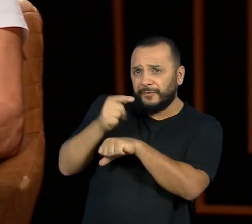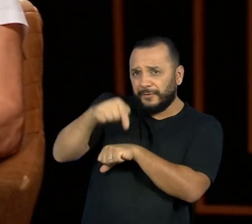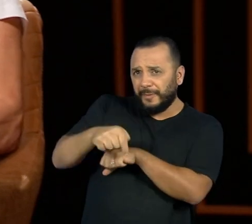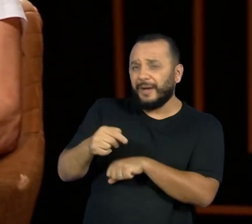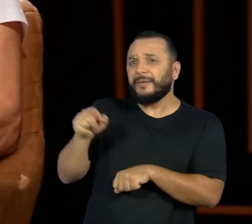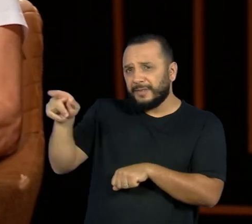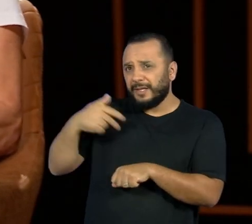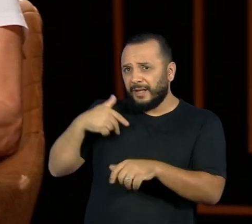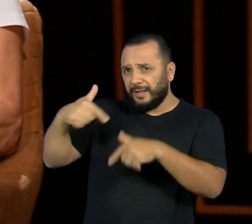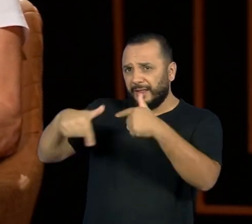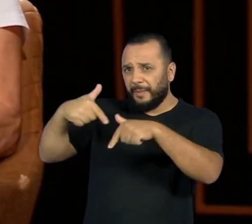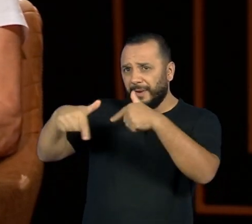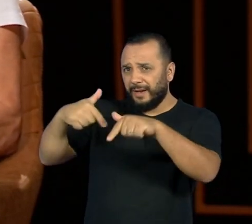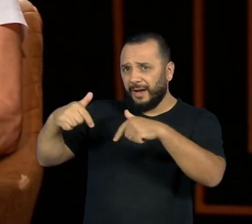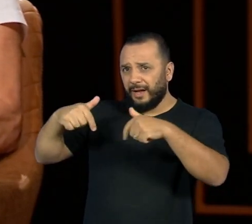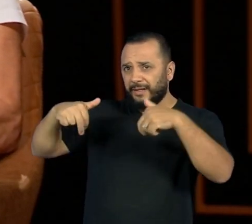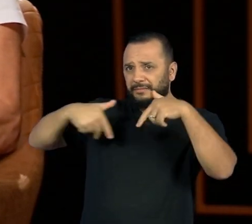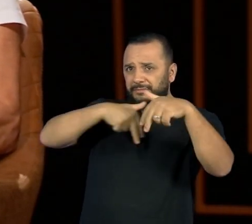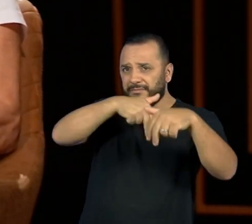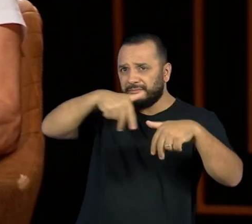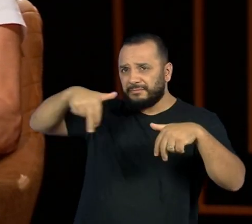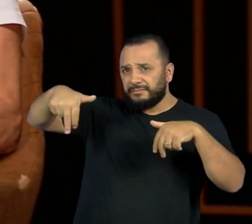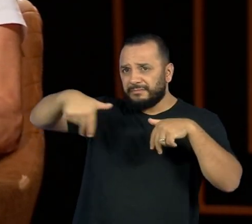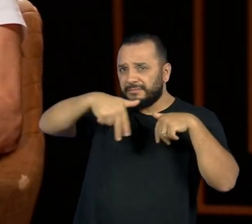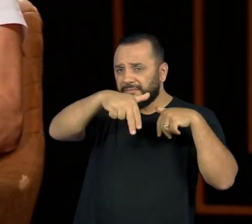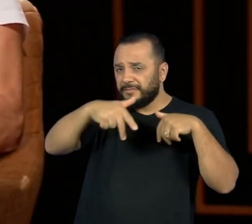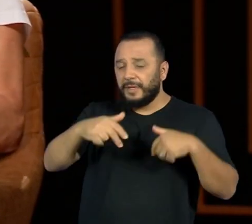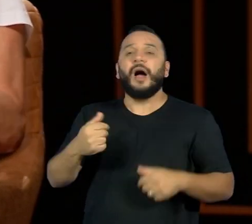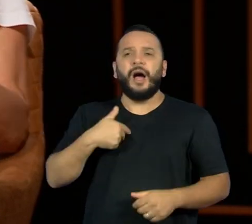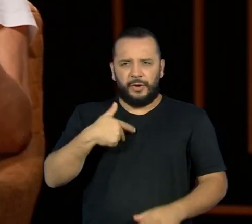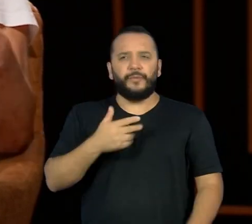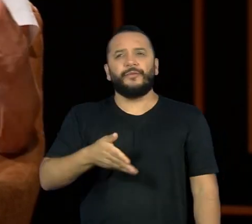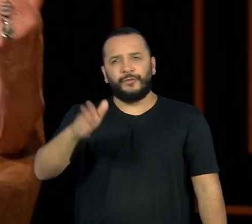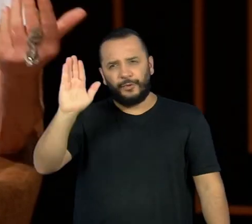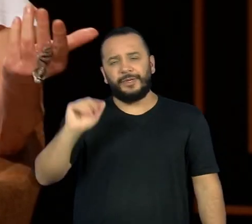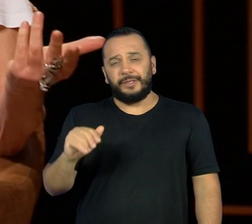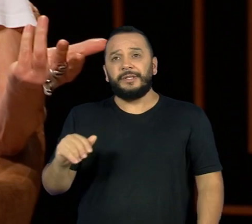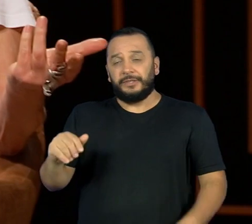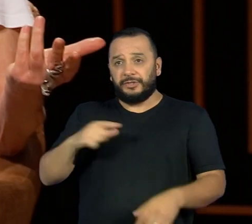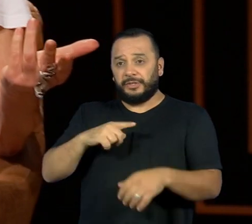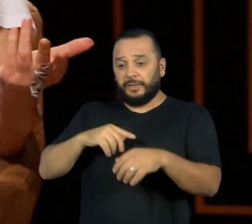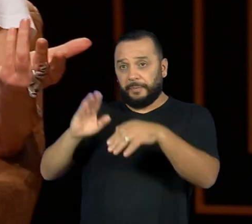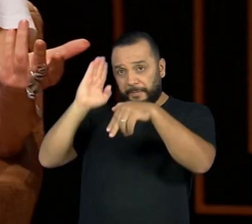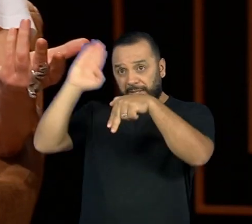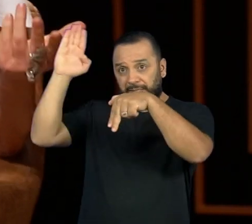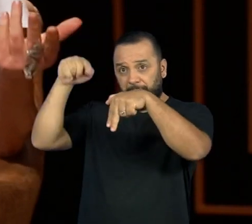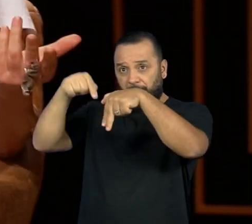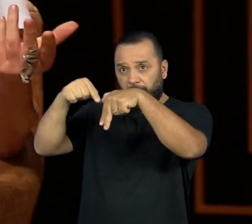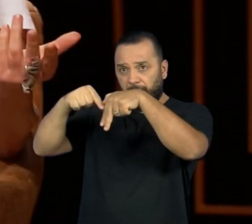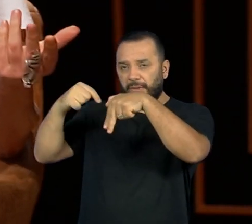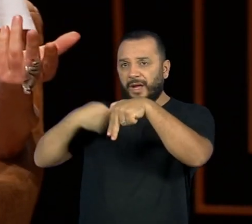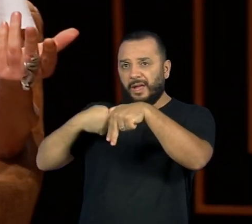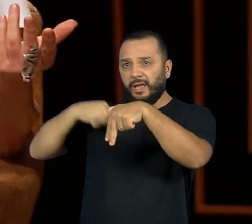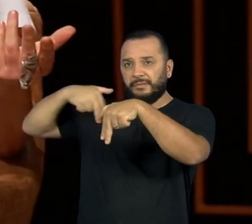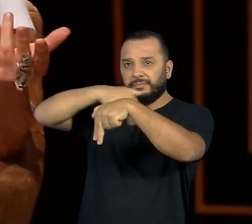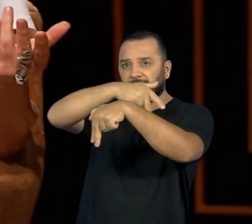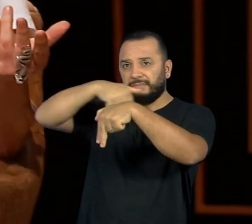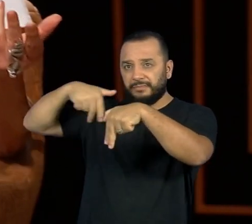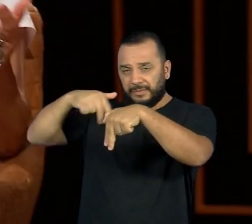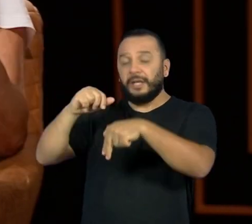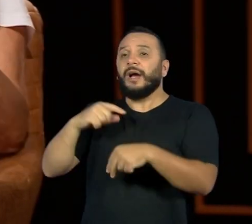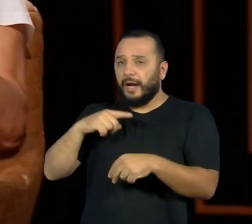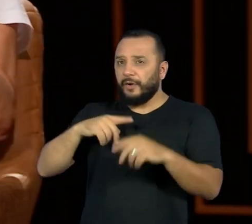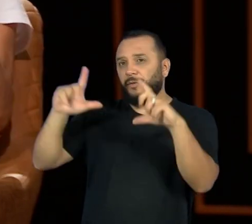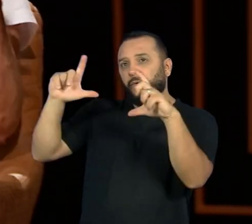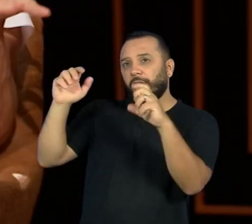figuração. E eu fui. E eu estava sentadinha, eu fazia aliás, uma das fotos mais lindas que eu tenho com o Paulo